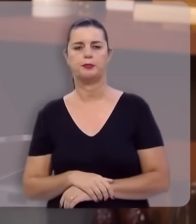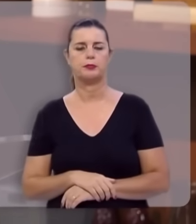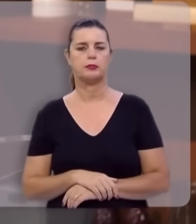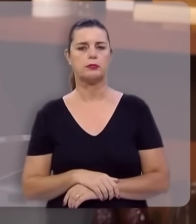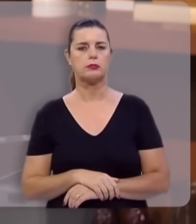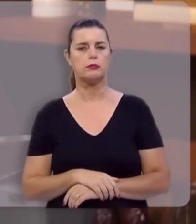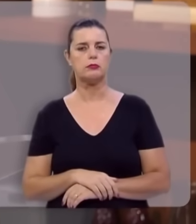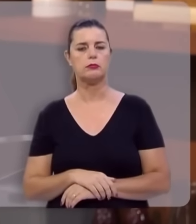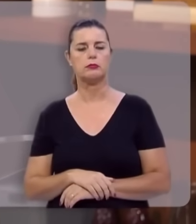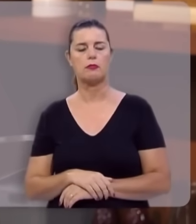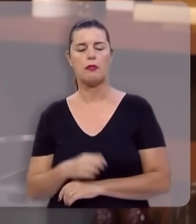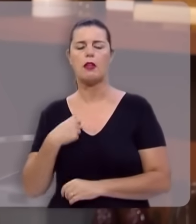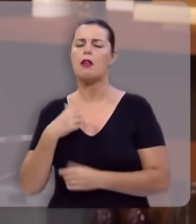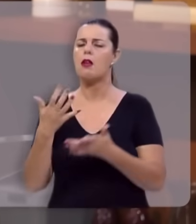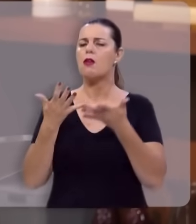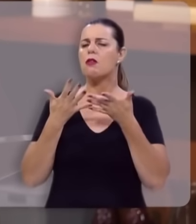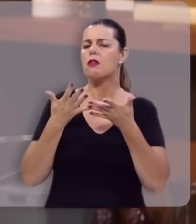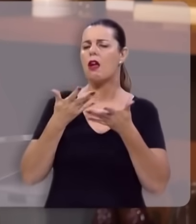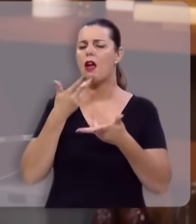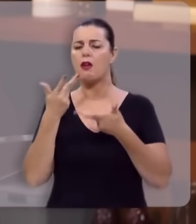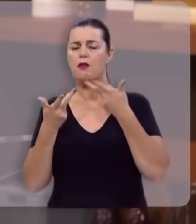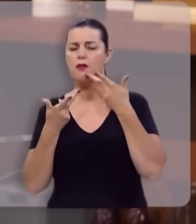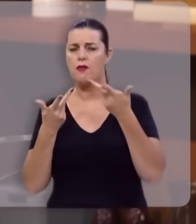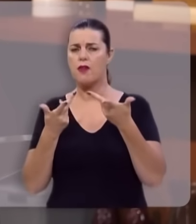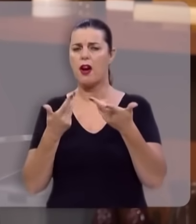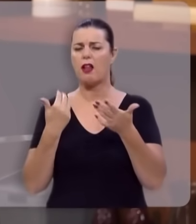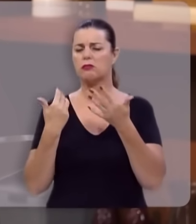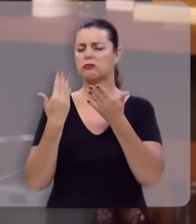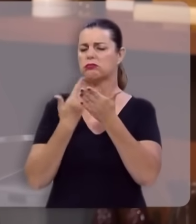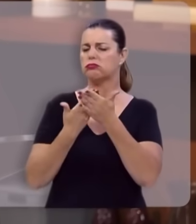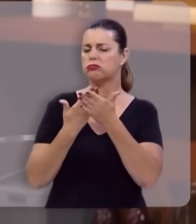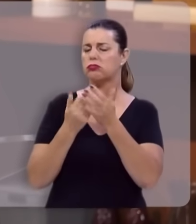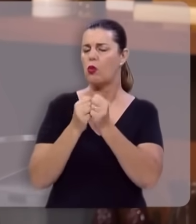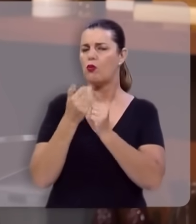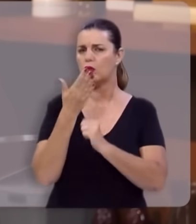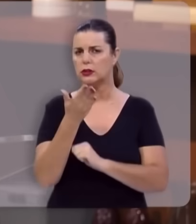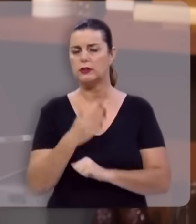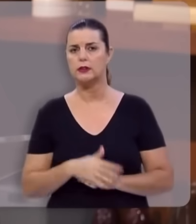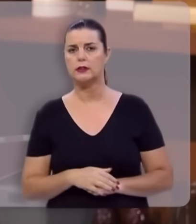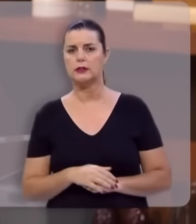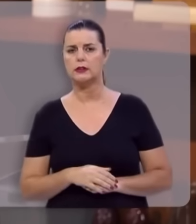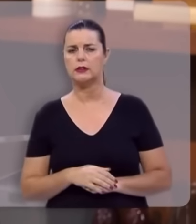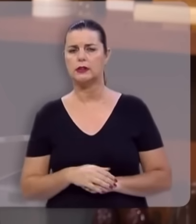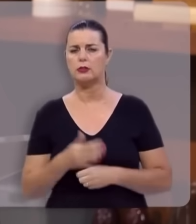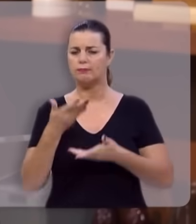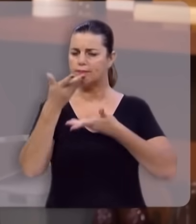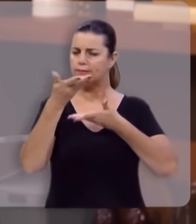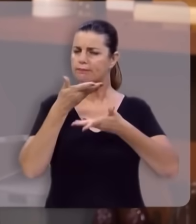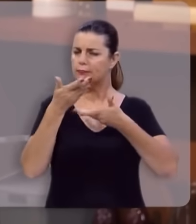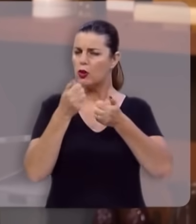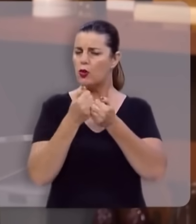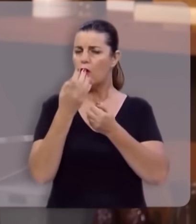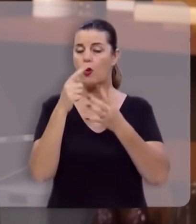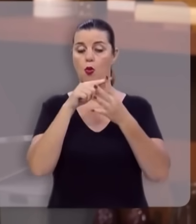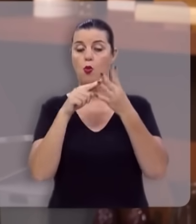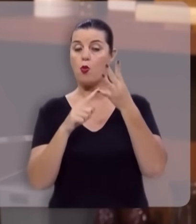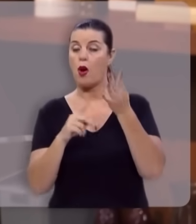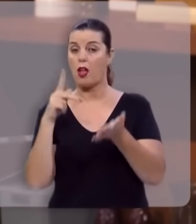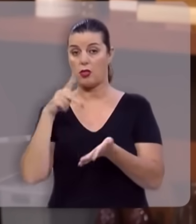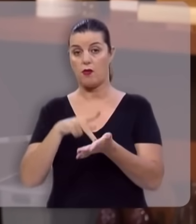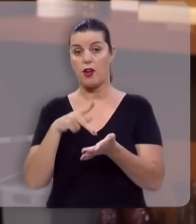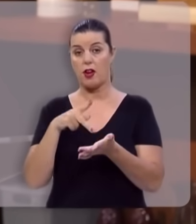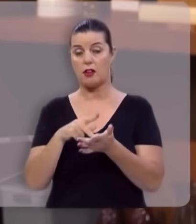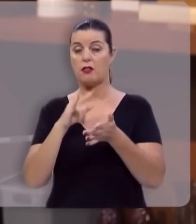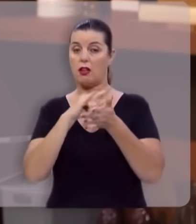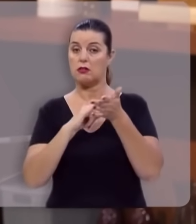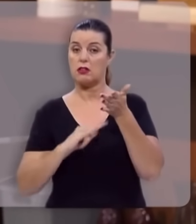E eu quero aqui, nesta meditação com você, repartir com você quatro verdades